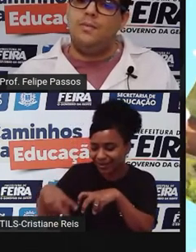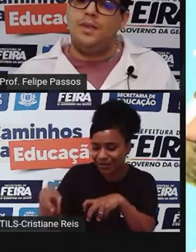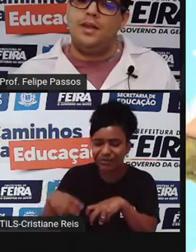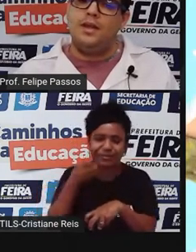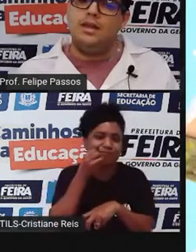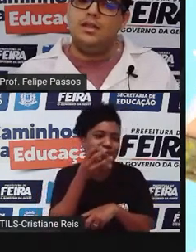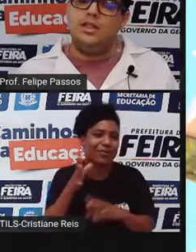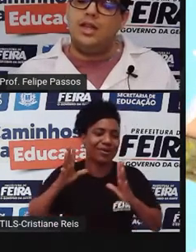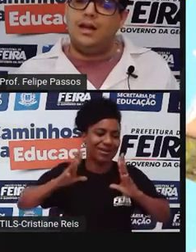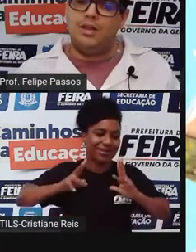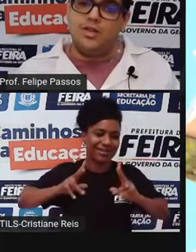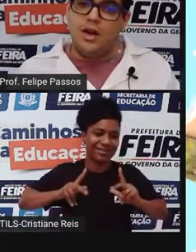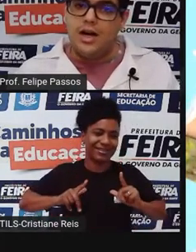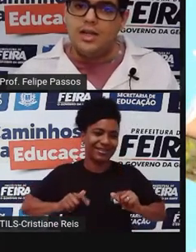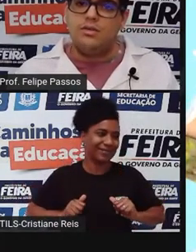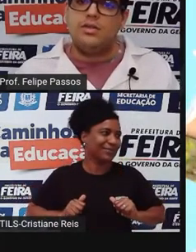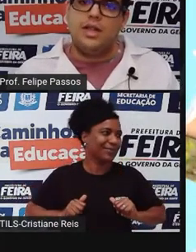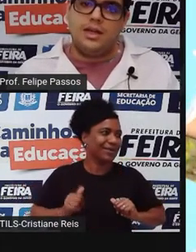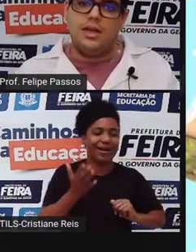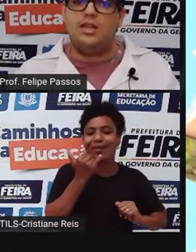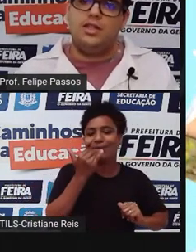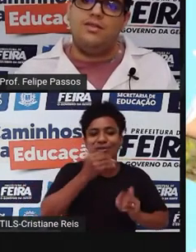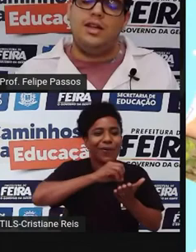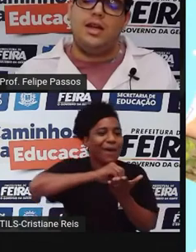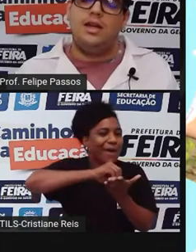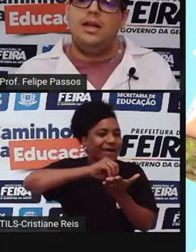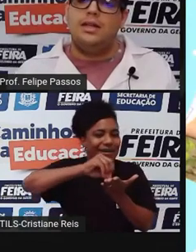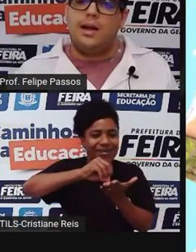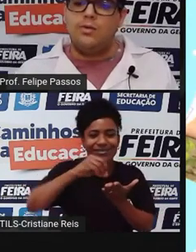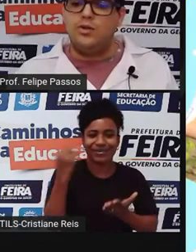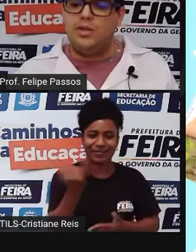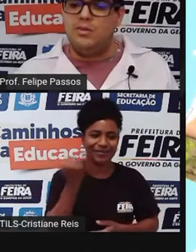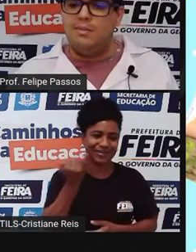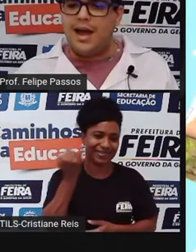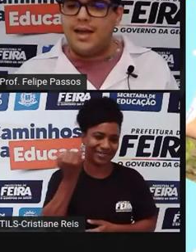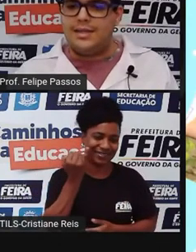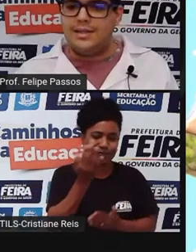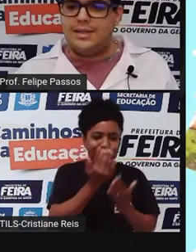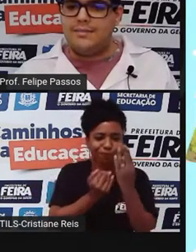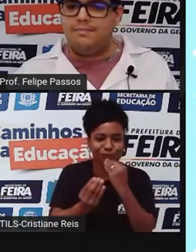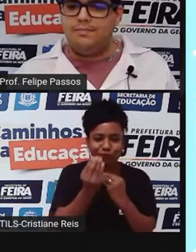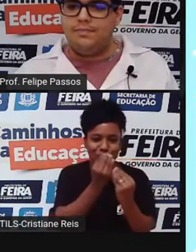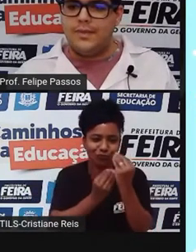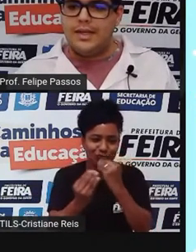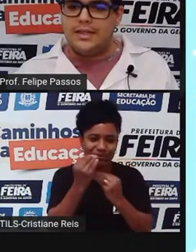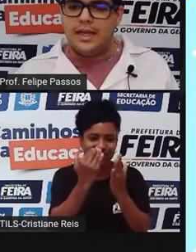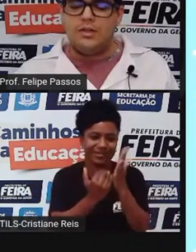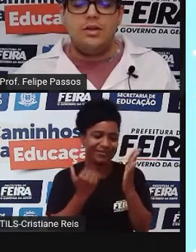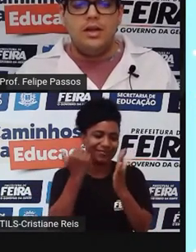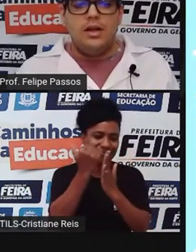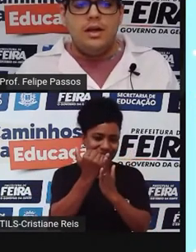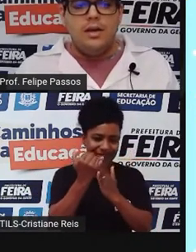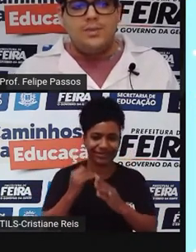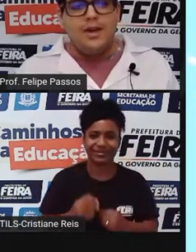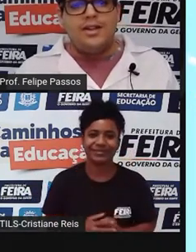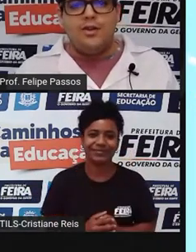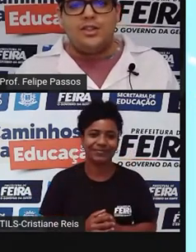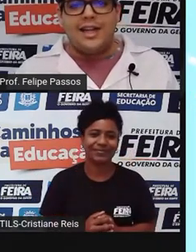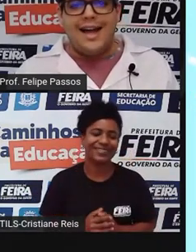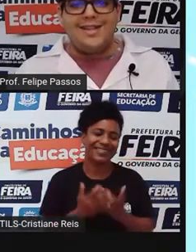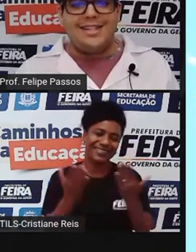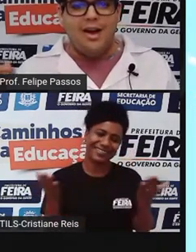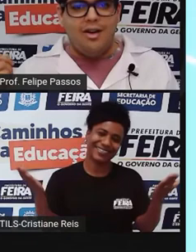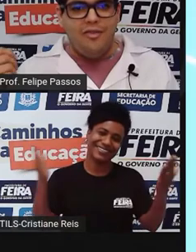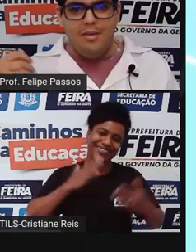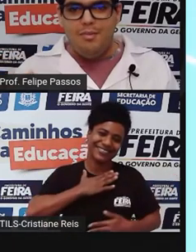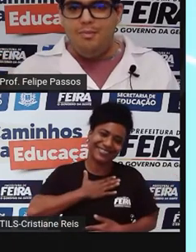questão de alimentos orgânicos, né? Que a gente deveria estar consumindo mais, certo? Espero que tenham